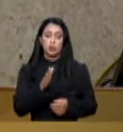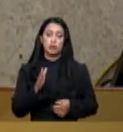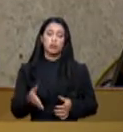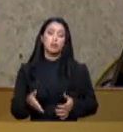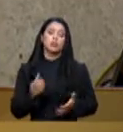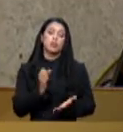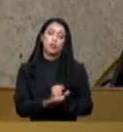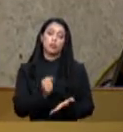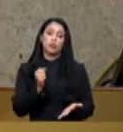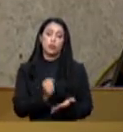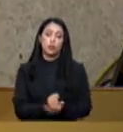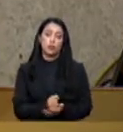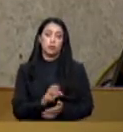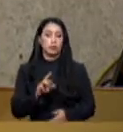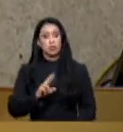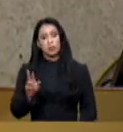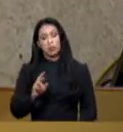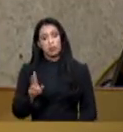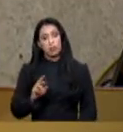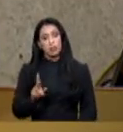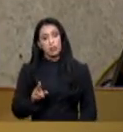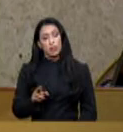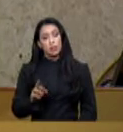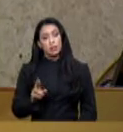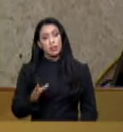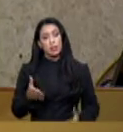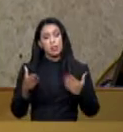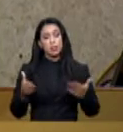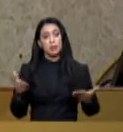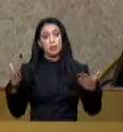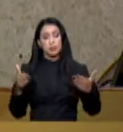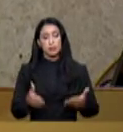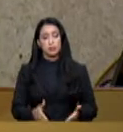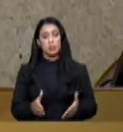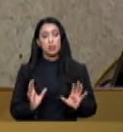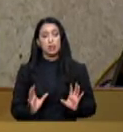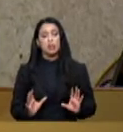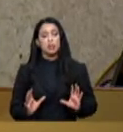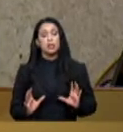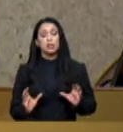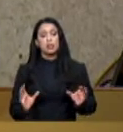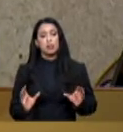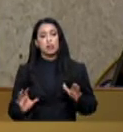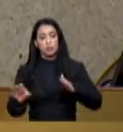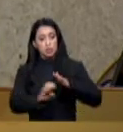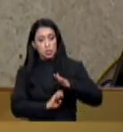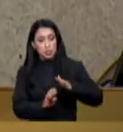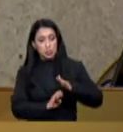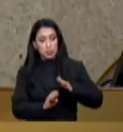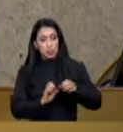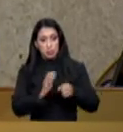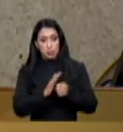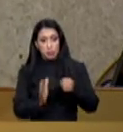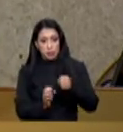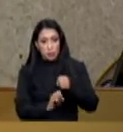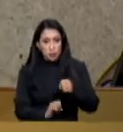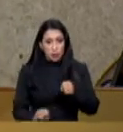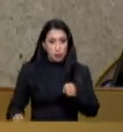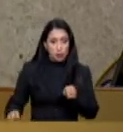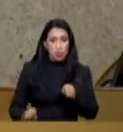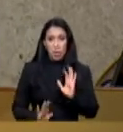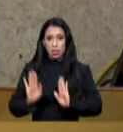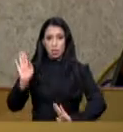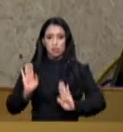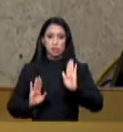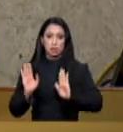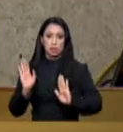de programa não obsta à participação das companhias estaduais de saneamento básico em